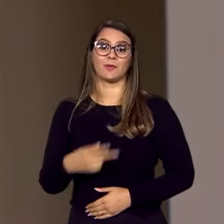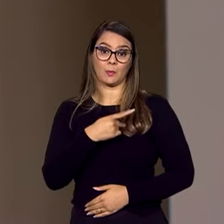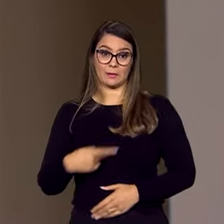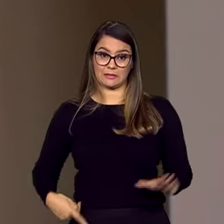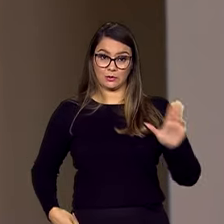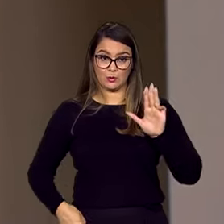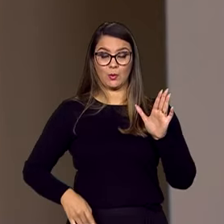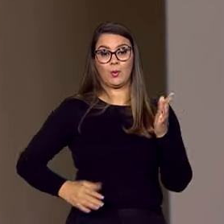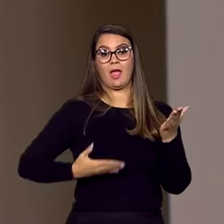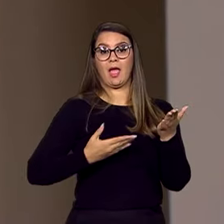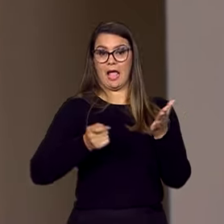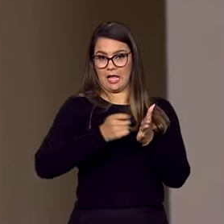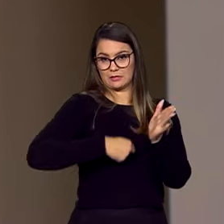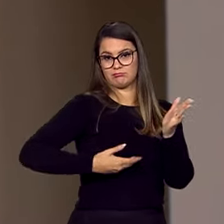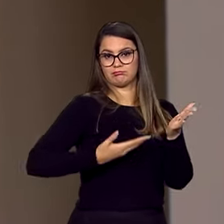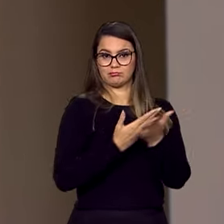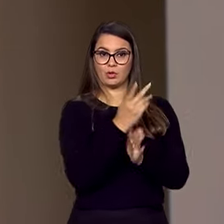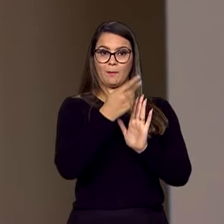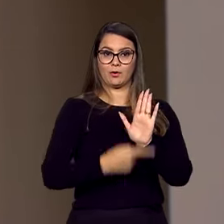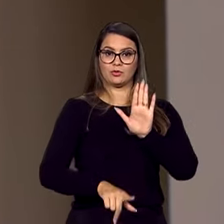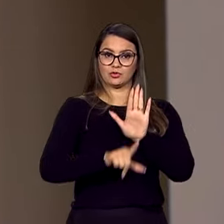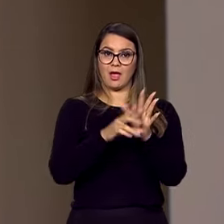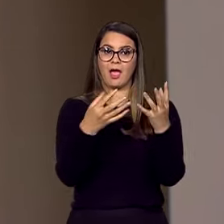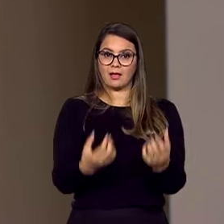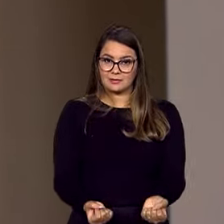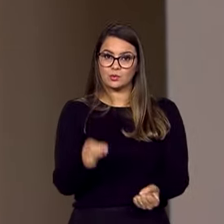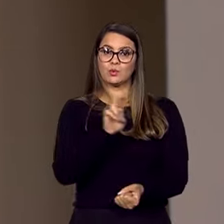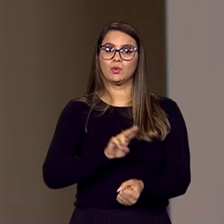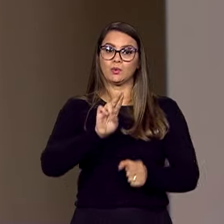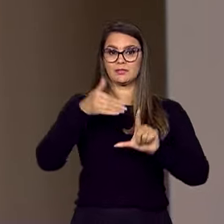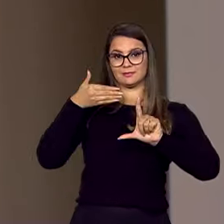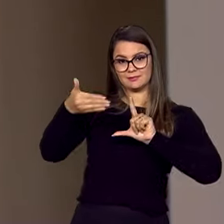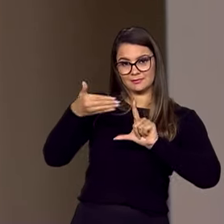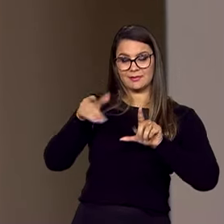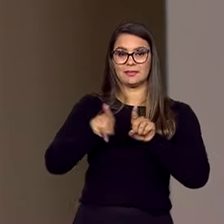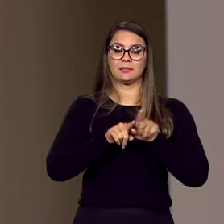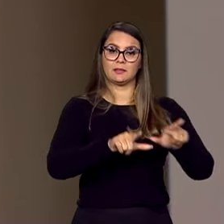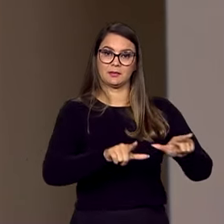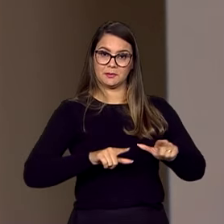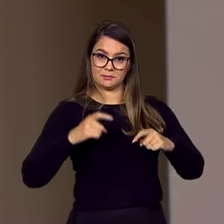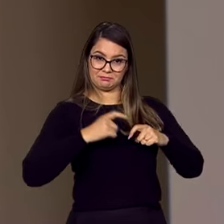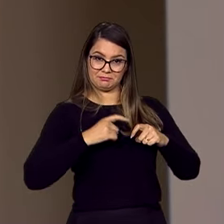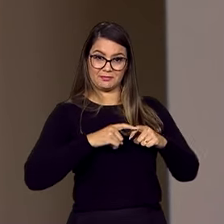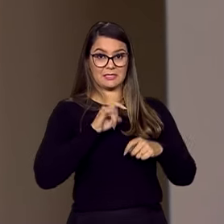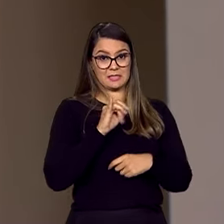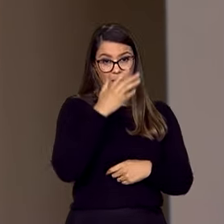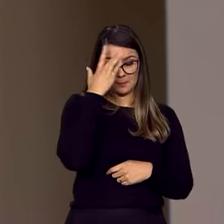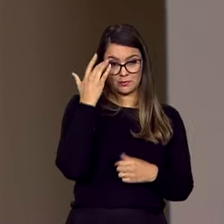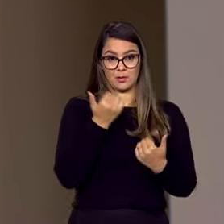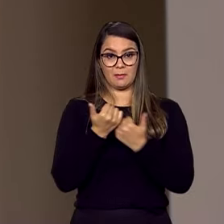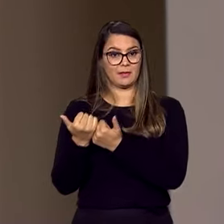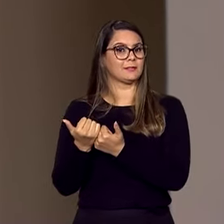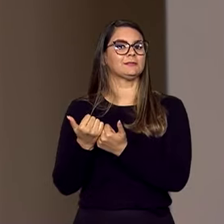O presidente Lula sancionou o projeto de lei que autoriza o uso da telemedicina e do ateste médio nos casos de